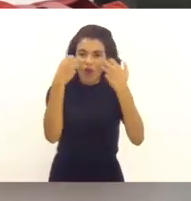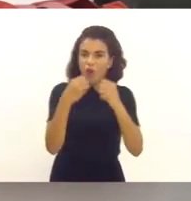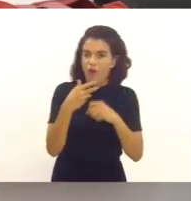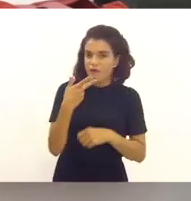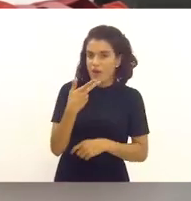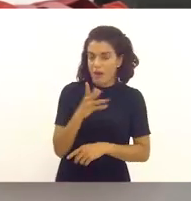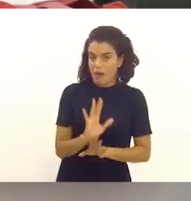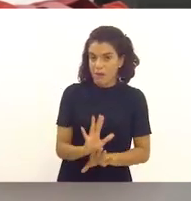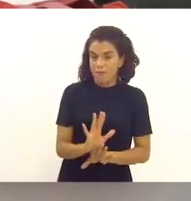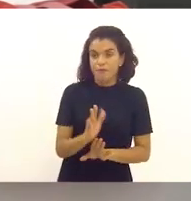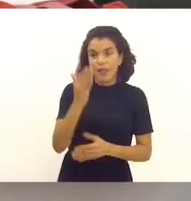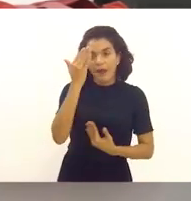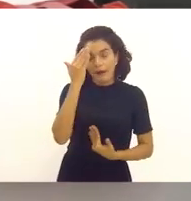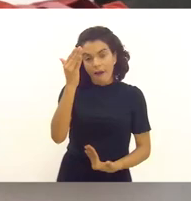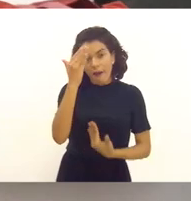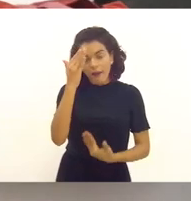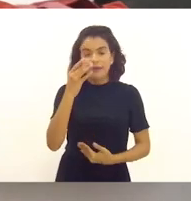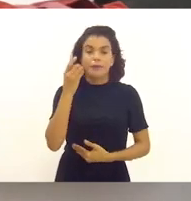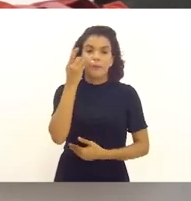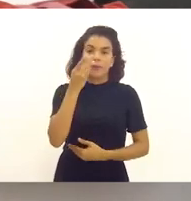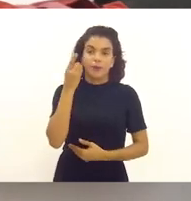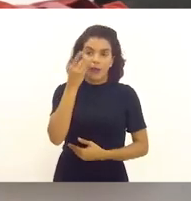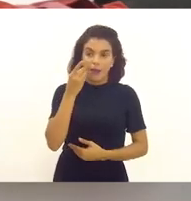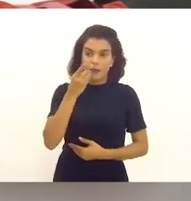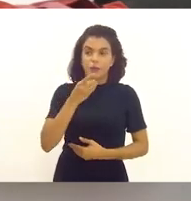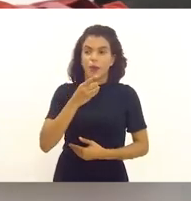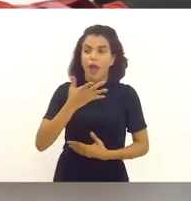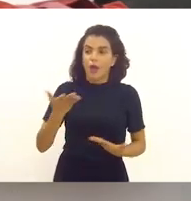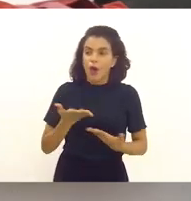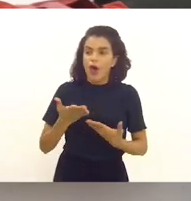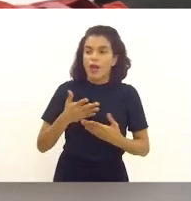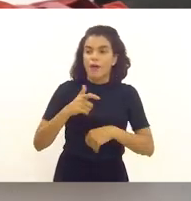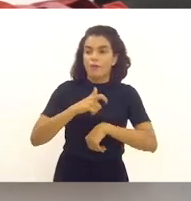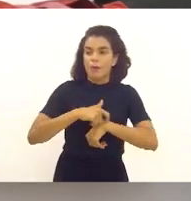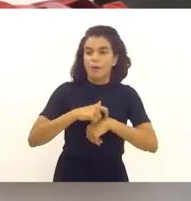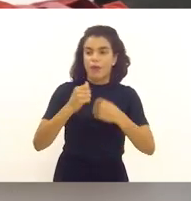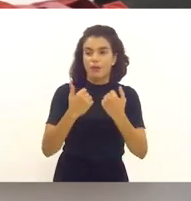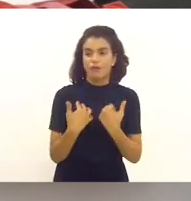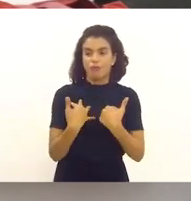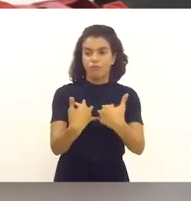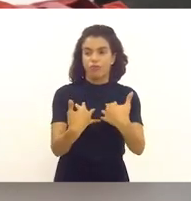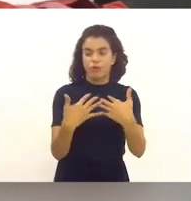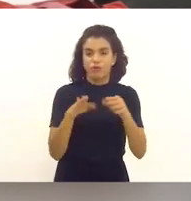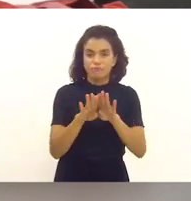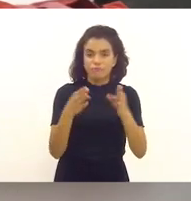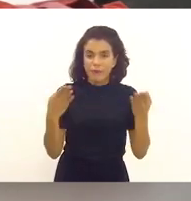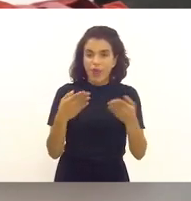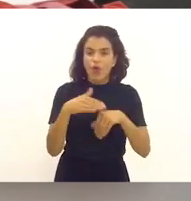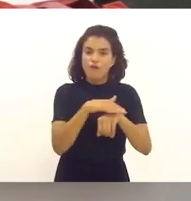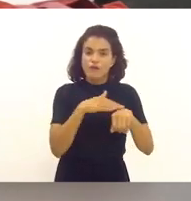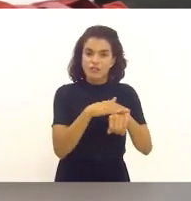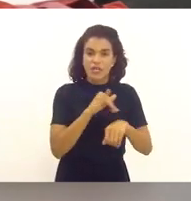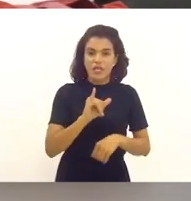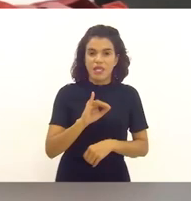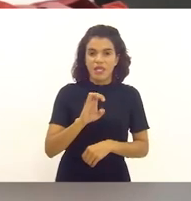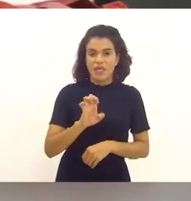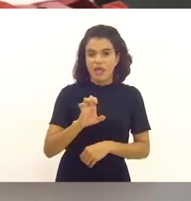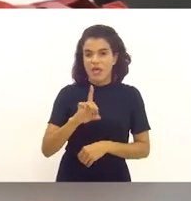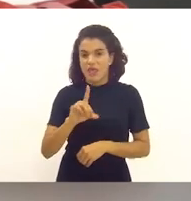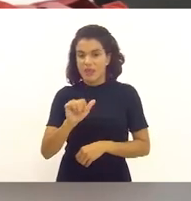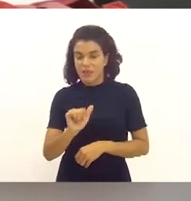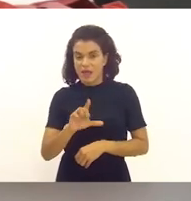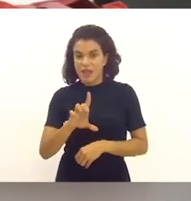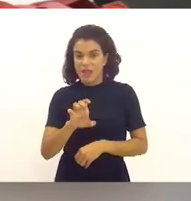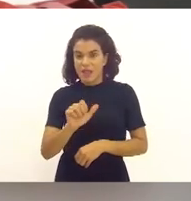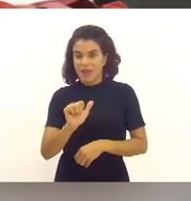agradeço imensamente é deputada esse espaço é tem conversado muito com a Ieda Leal aí ia dar Leal ela tá aberta